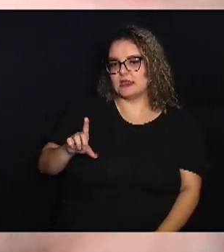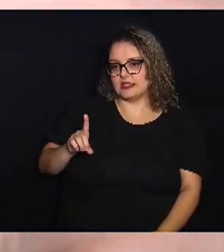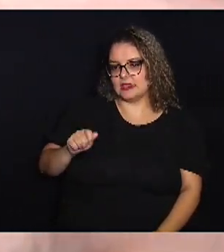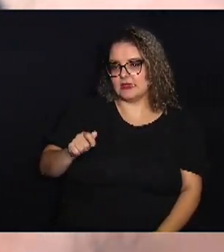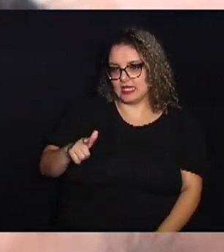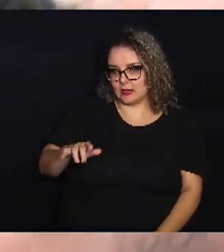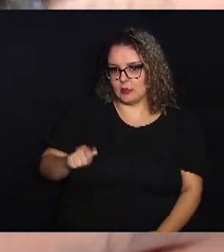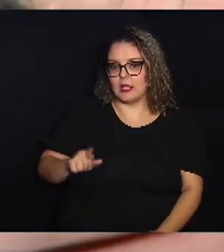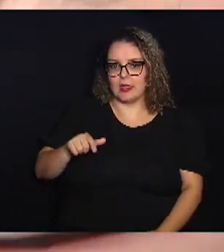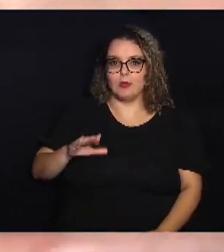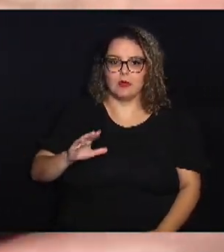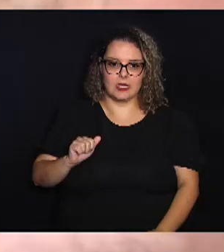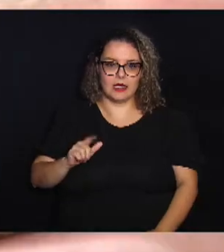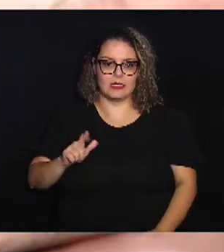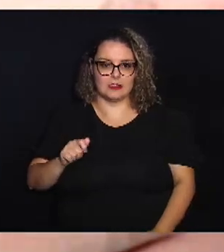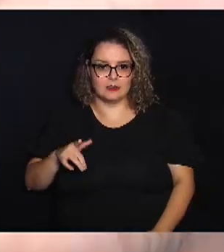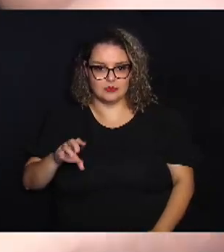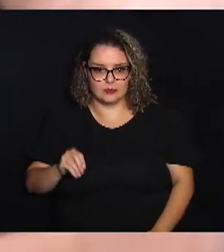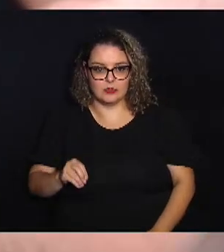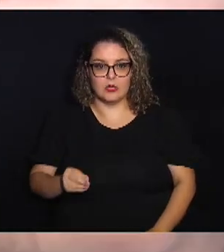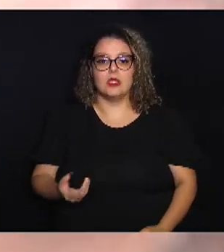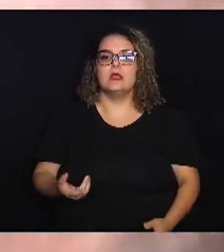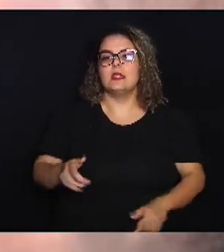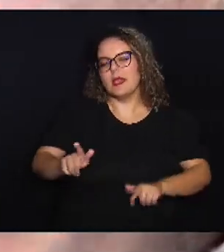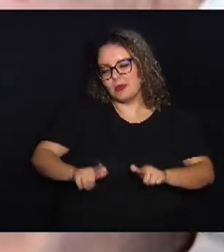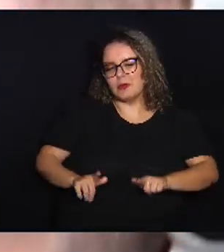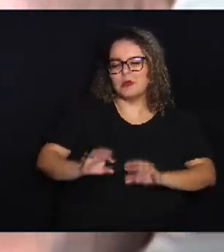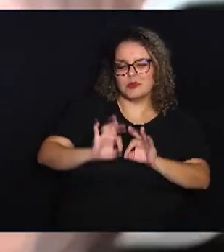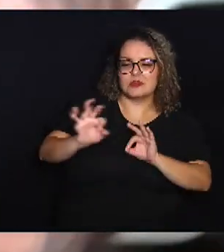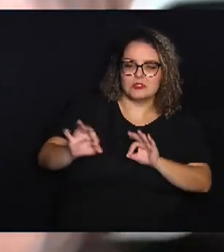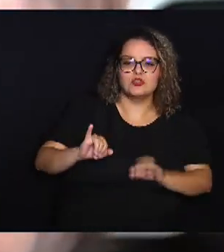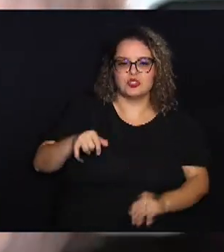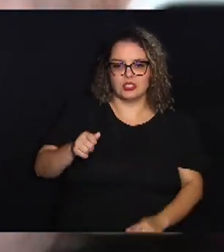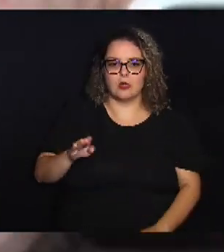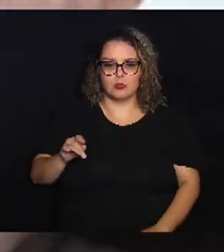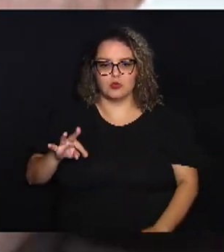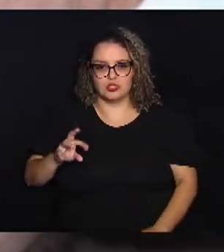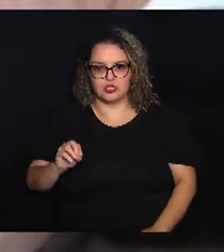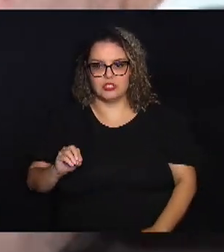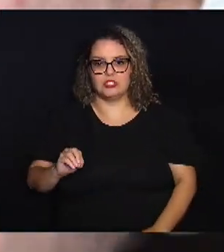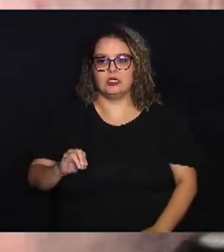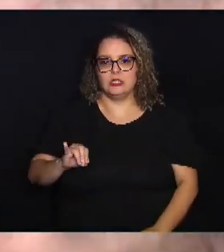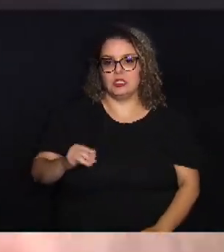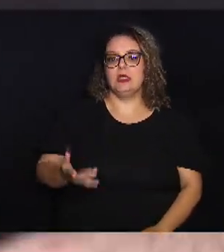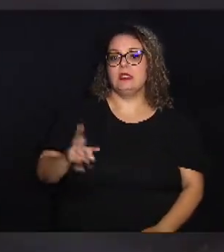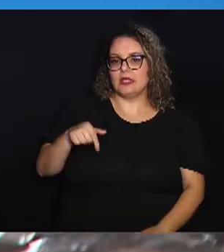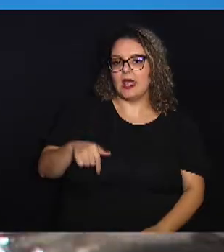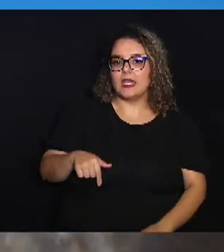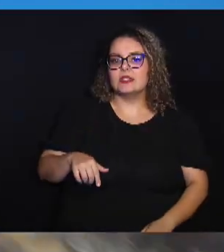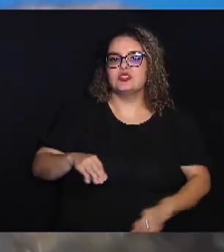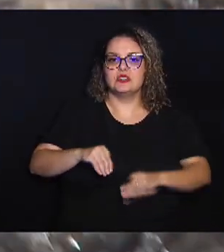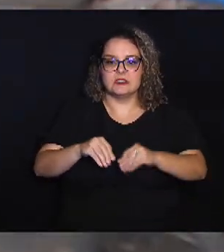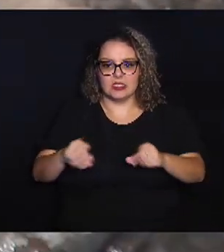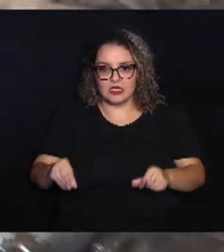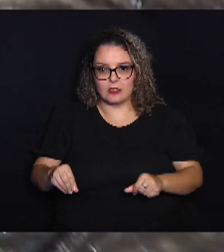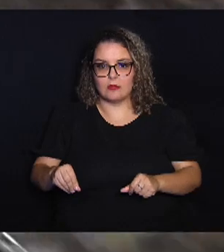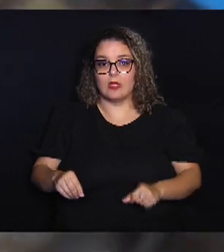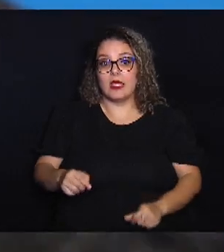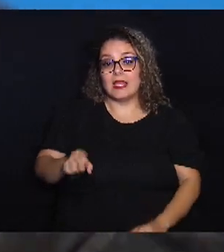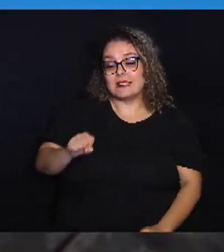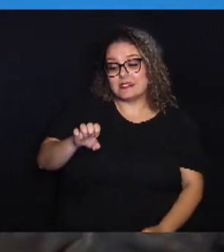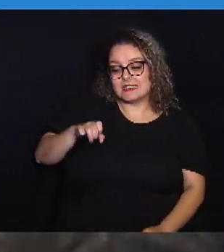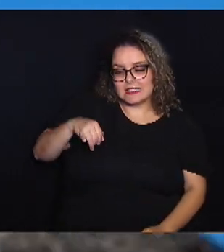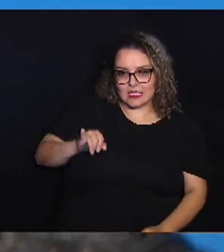né? E é parente do jabuti, sim. Diferente do jabuti, que é terrestre, a tigre d'água é de hábitos semiaquáticos.